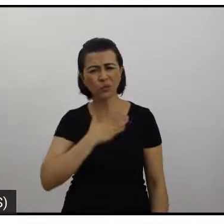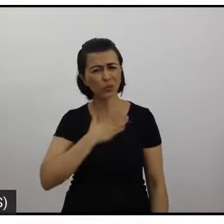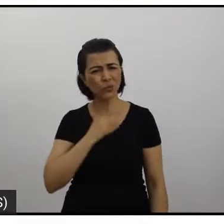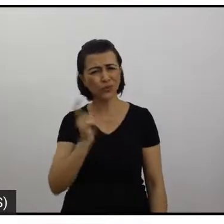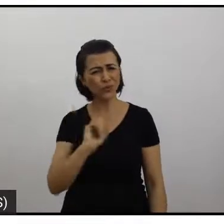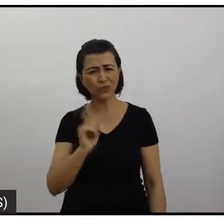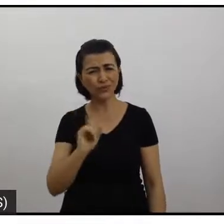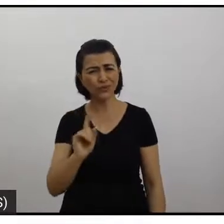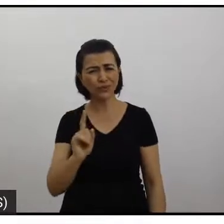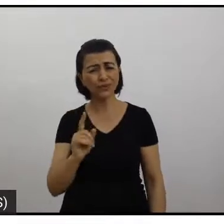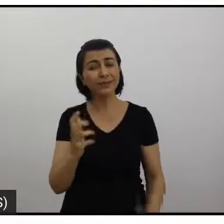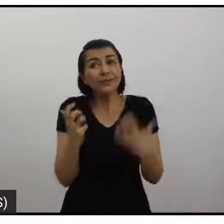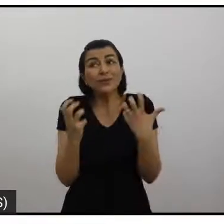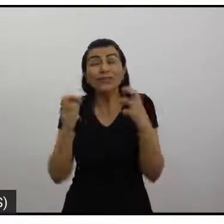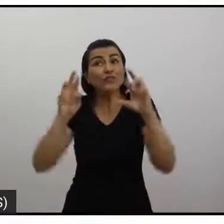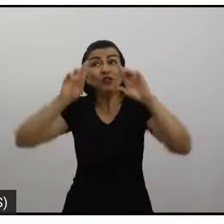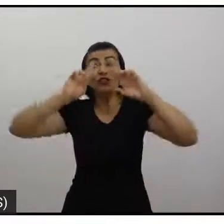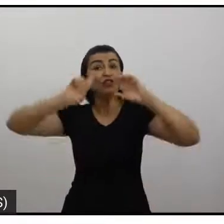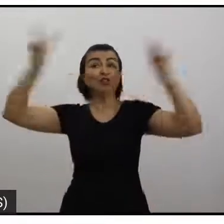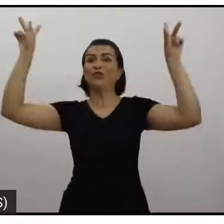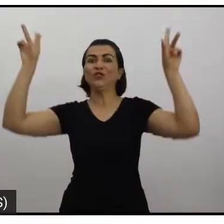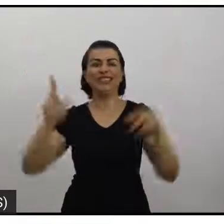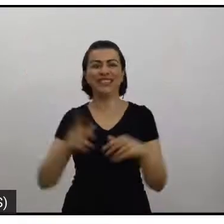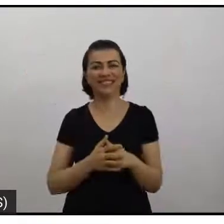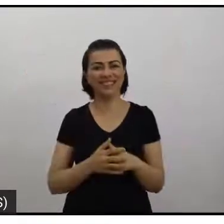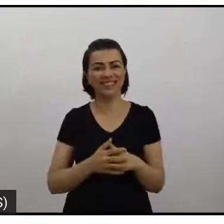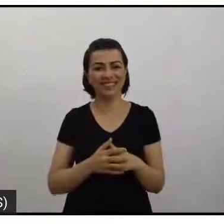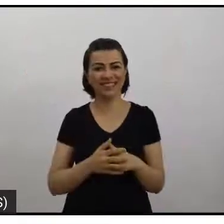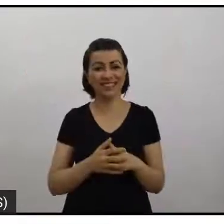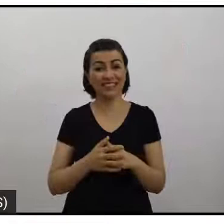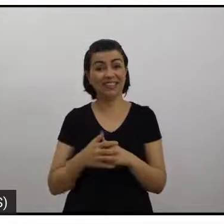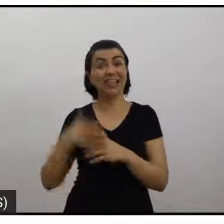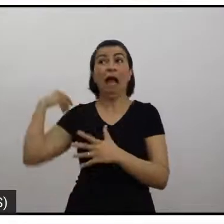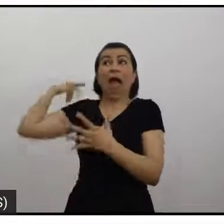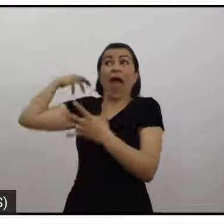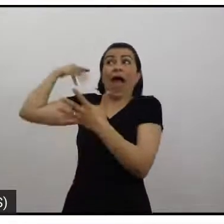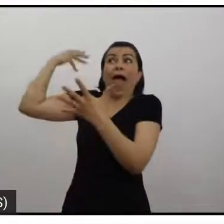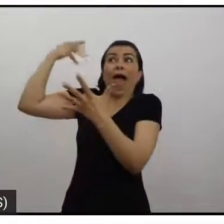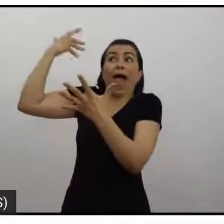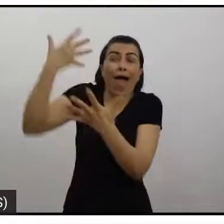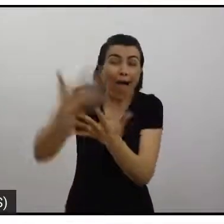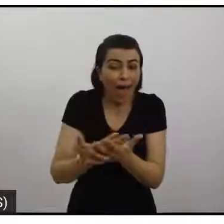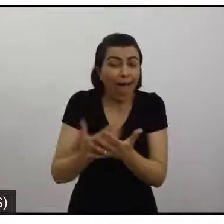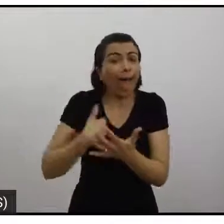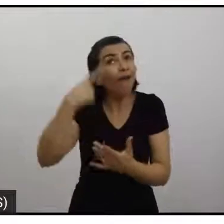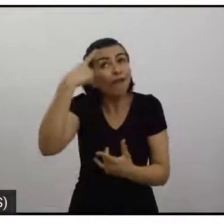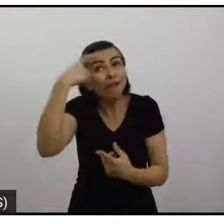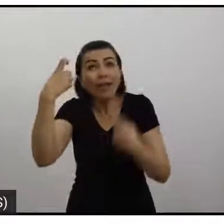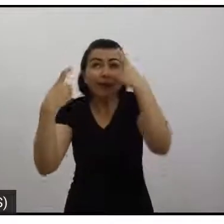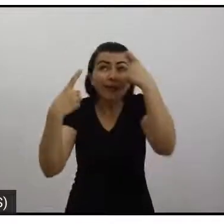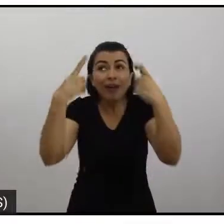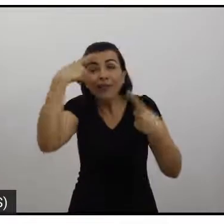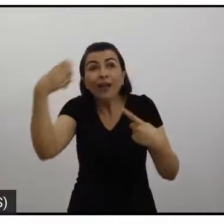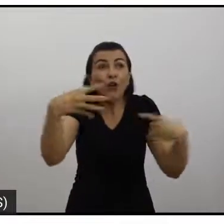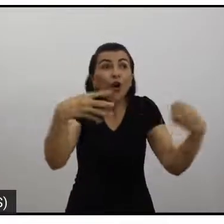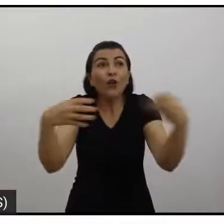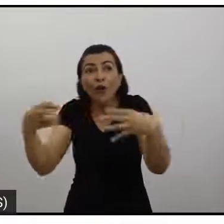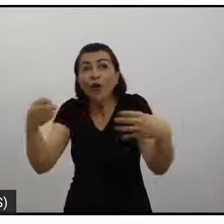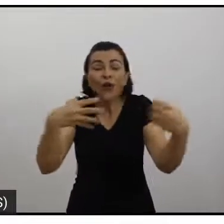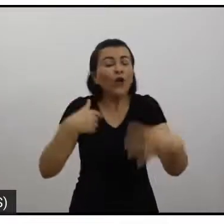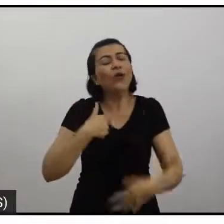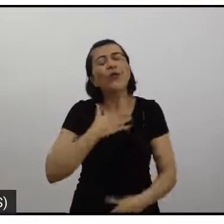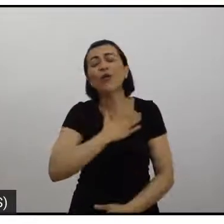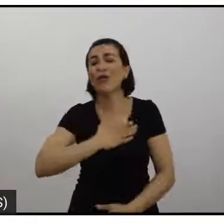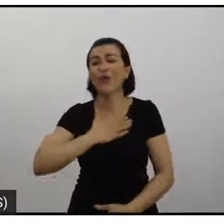está autorizada. Eu fui inventando a vida inteira, então eu acho que esse vídeo aí, ele tem muito disso, entendeu? Era